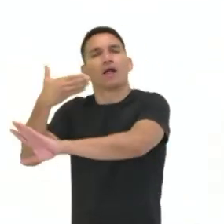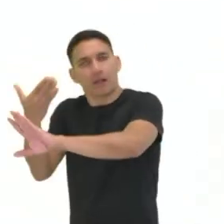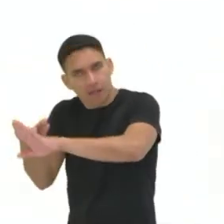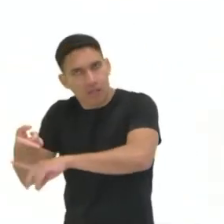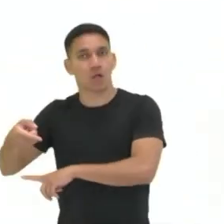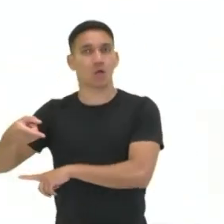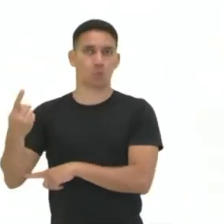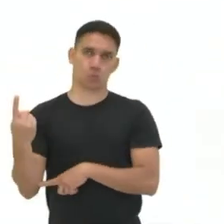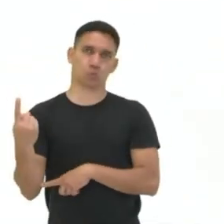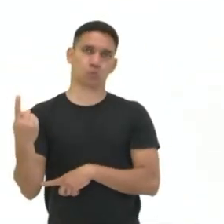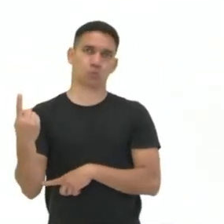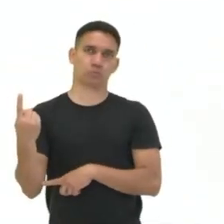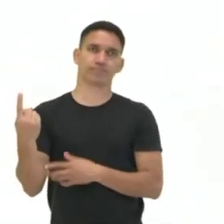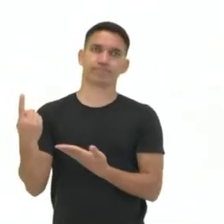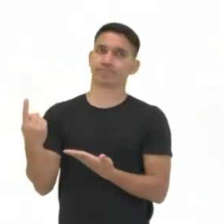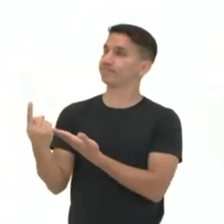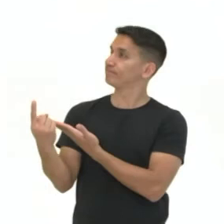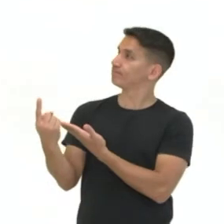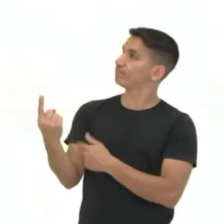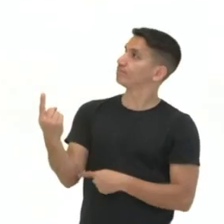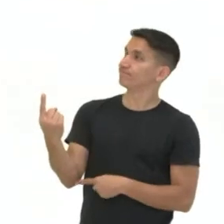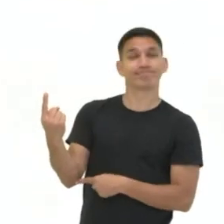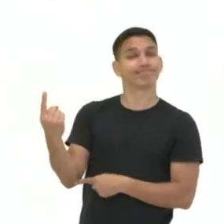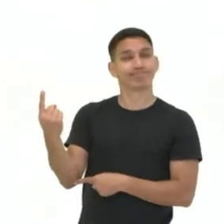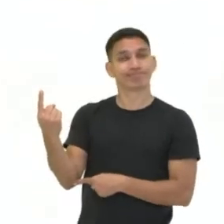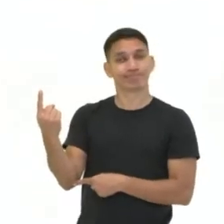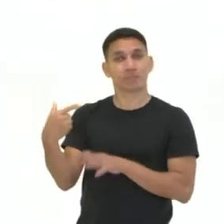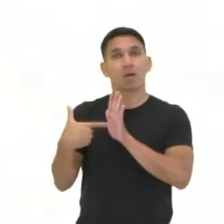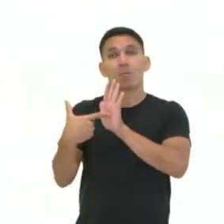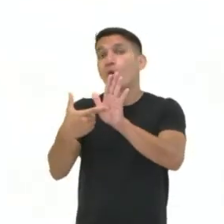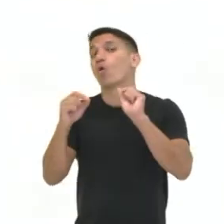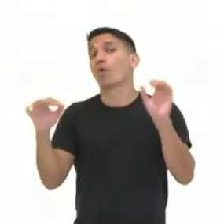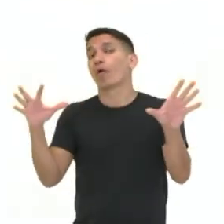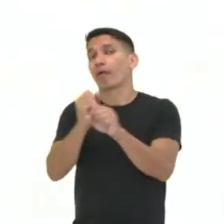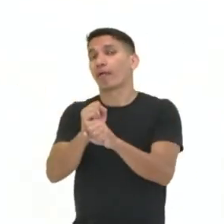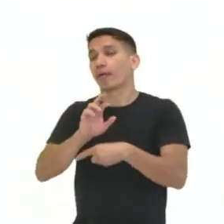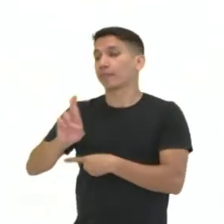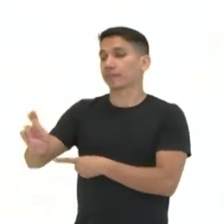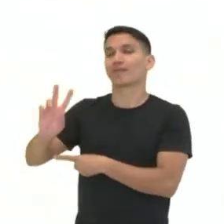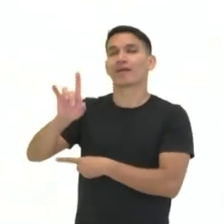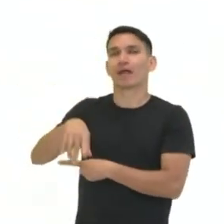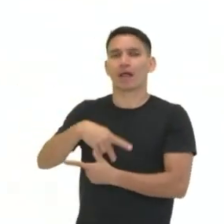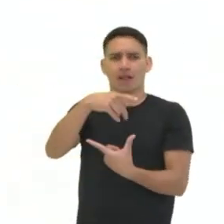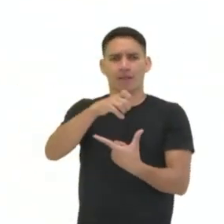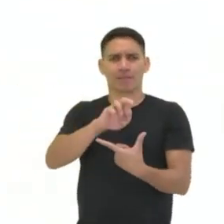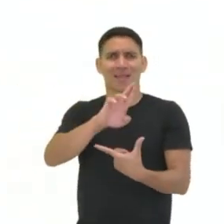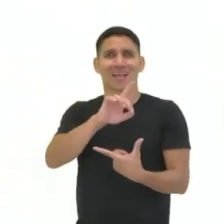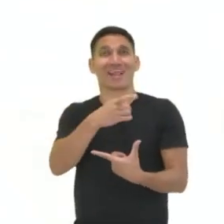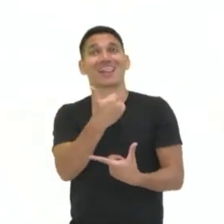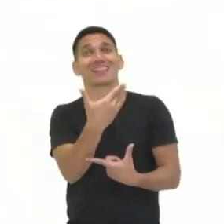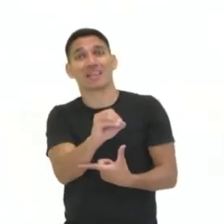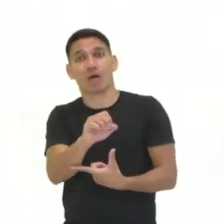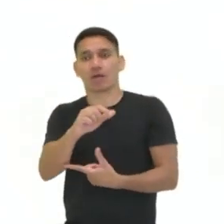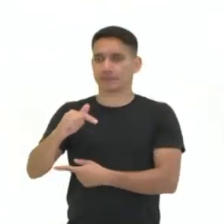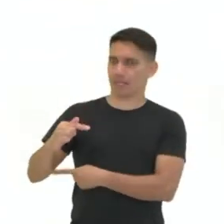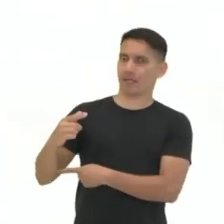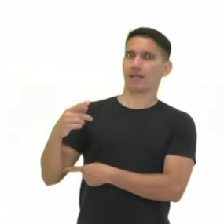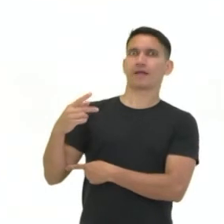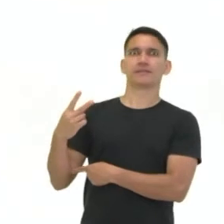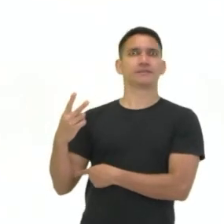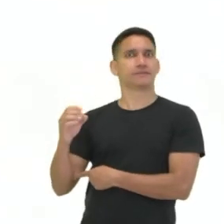sucessivamente, até eu chegar no número 1, que no caso aqui, então, o perdão me dá